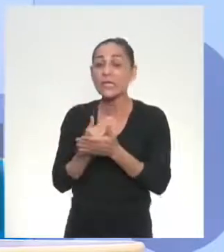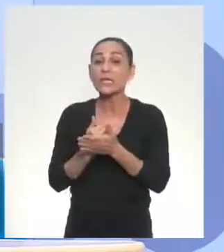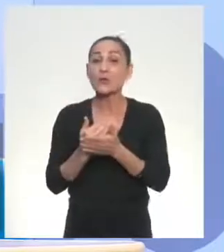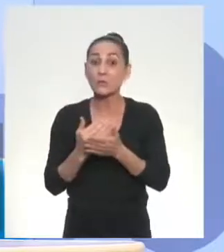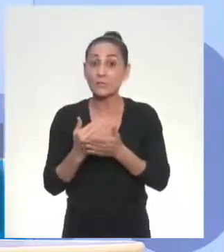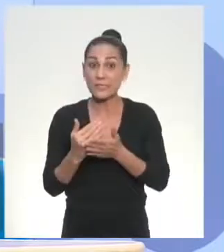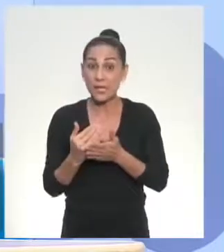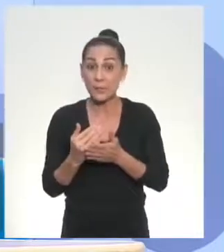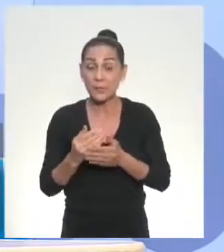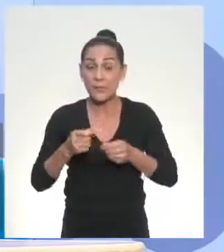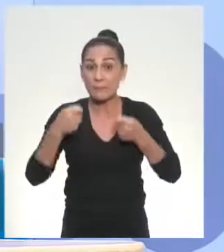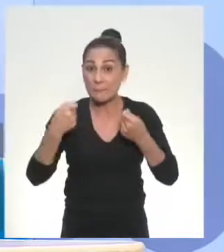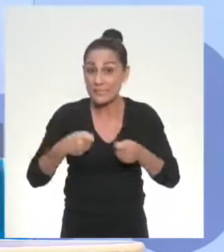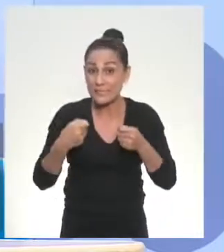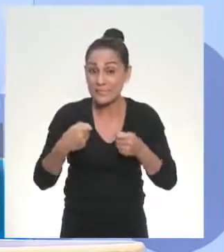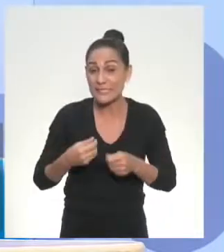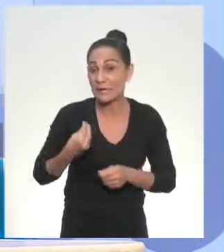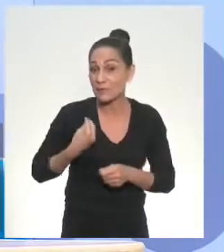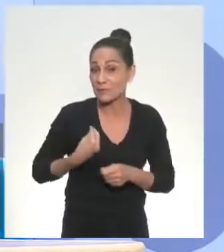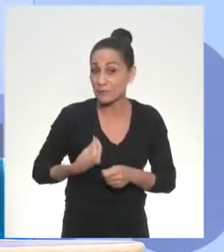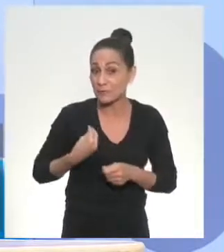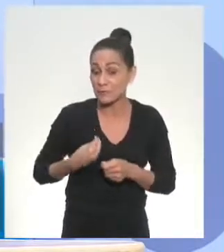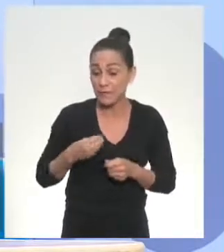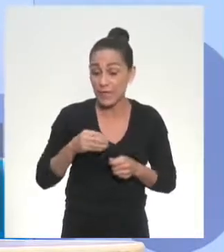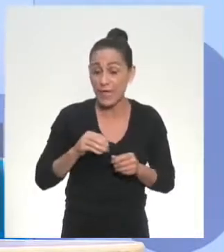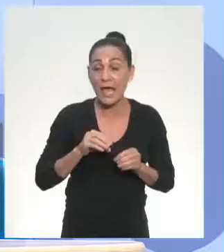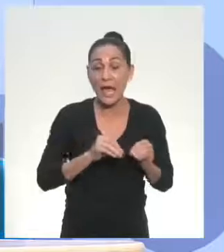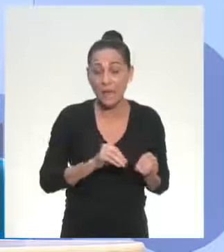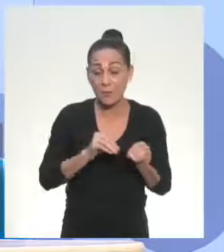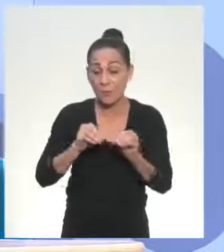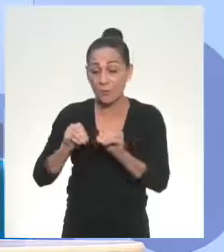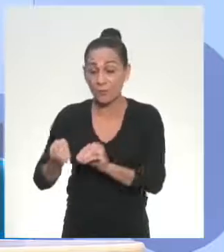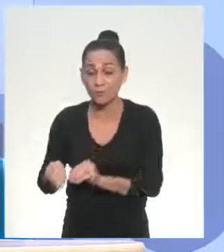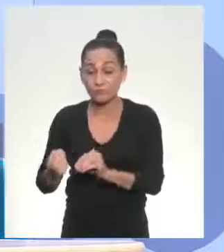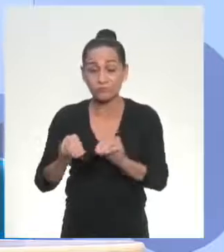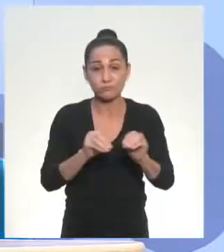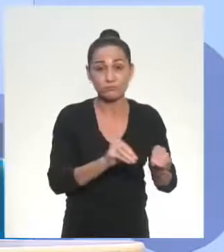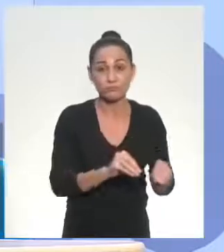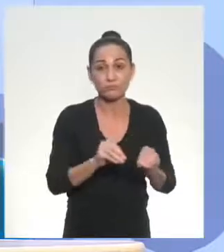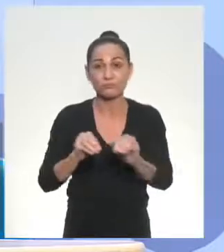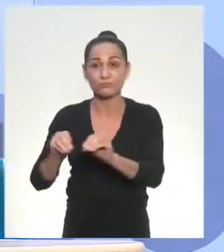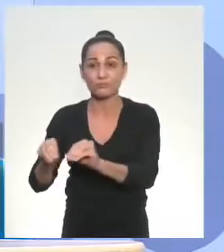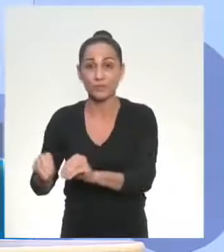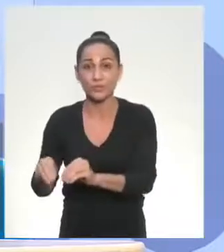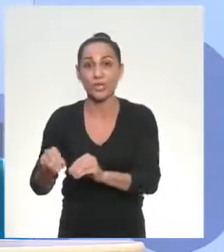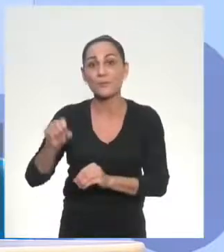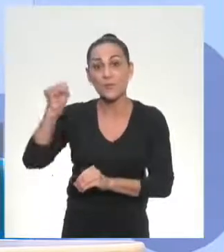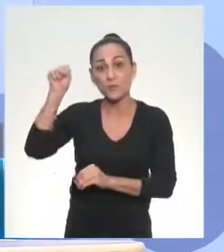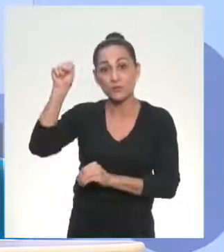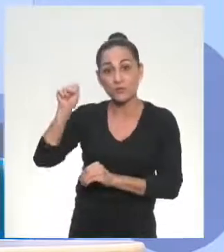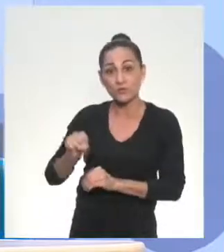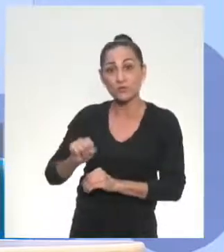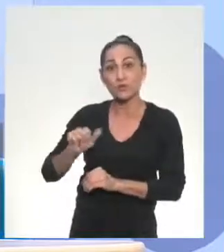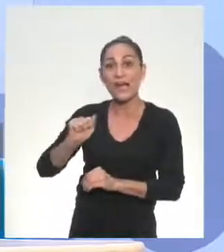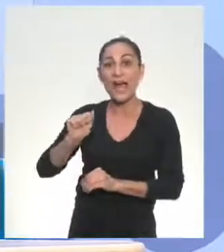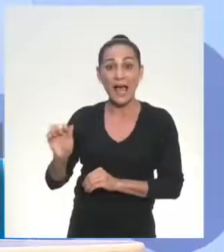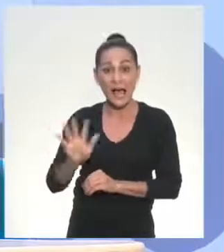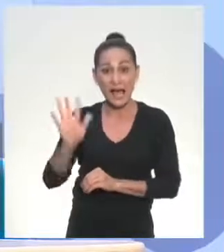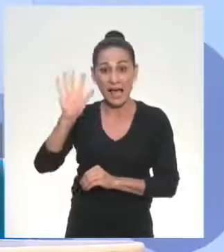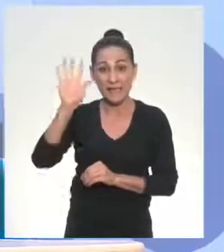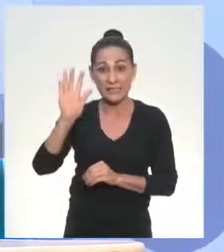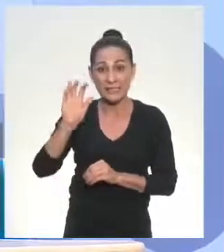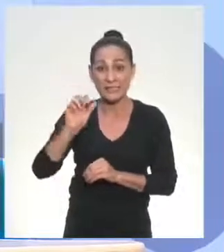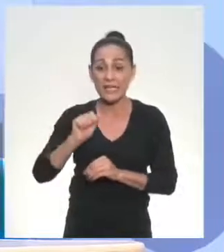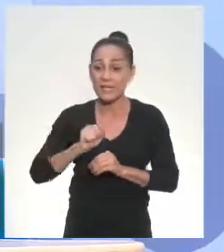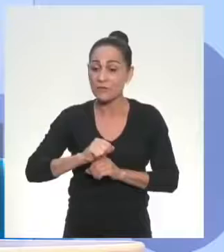por necessidade de sobrevivência, a se deslocar para outras regiões, indo ali pelo sul da Ásia, e foram se